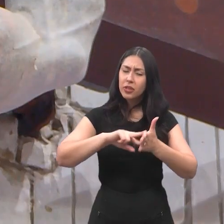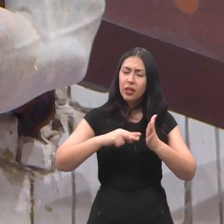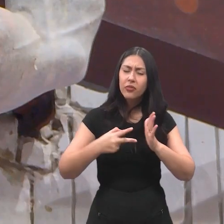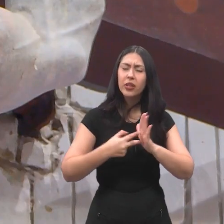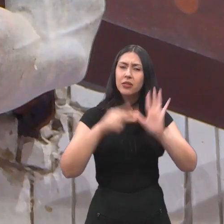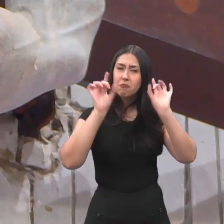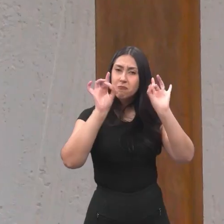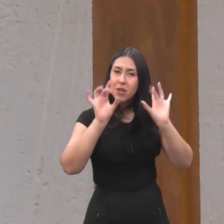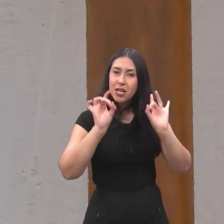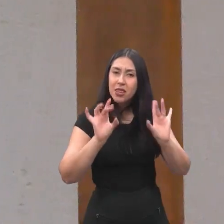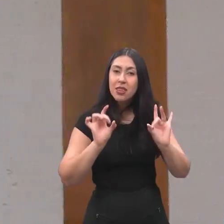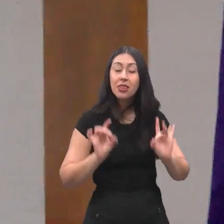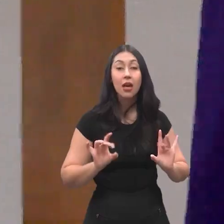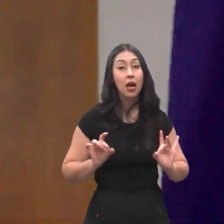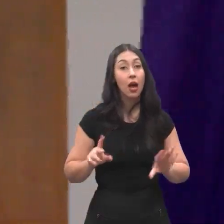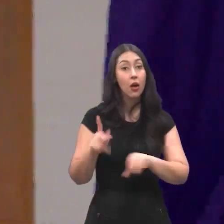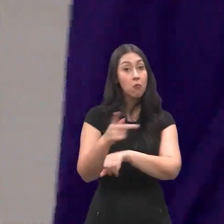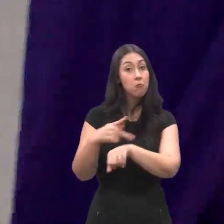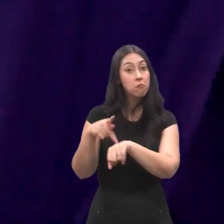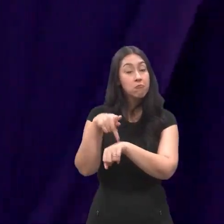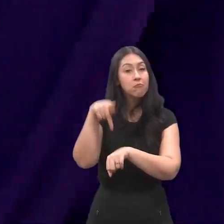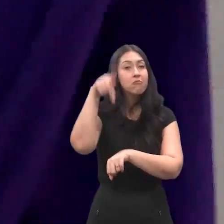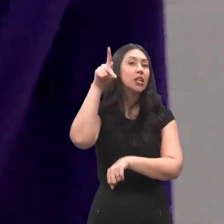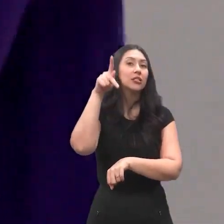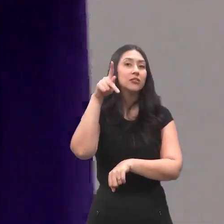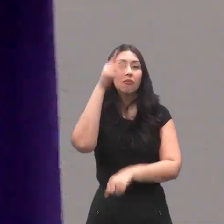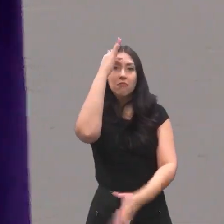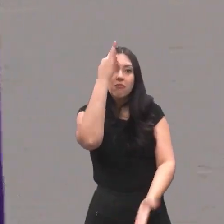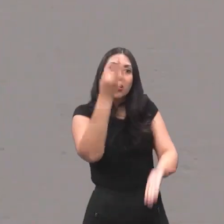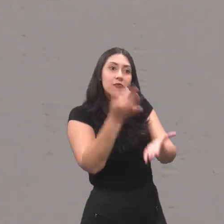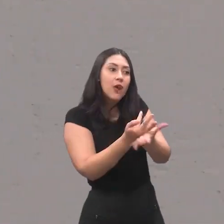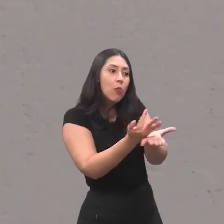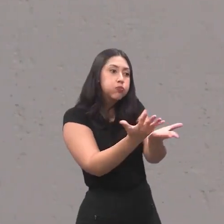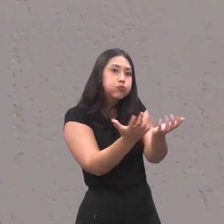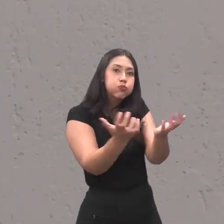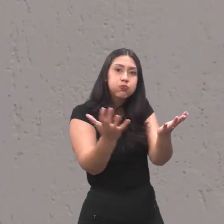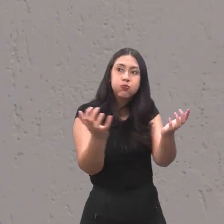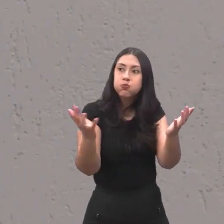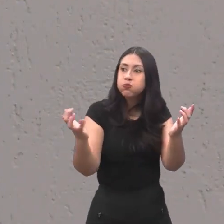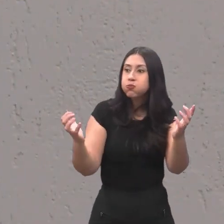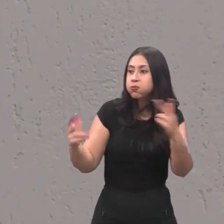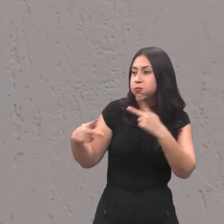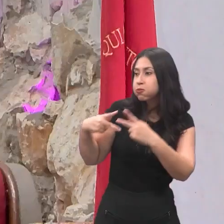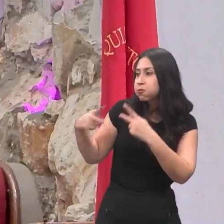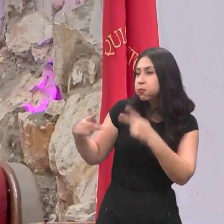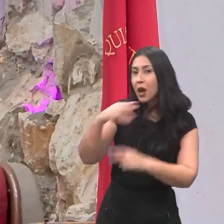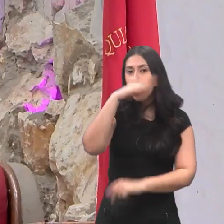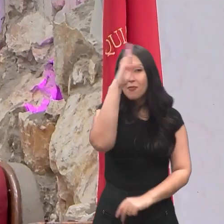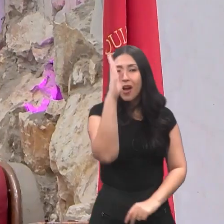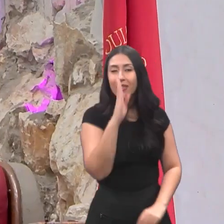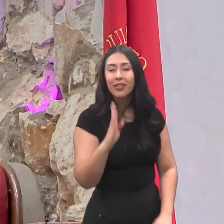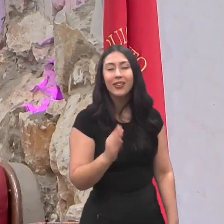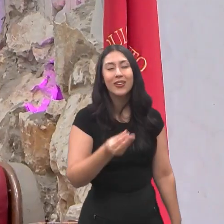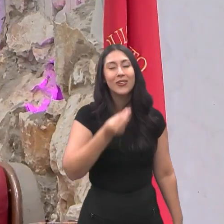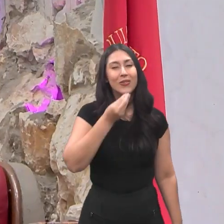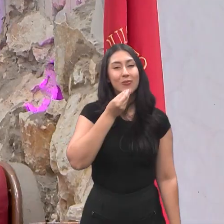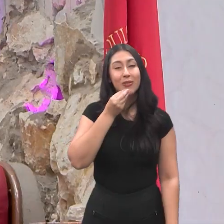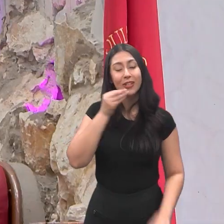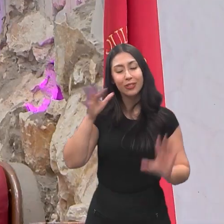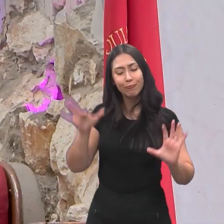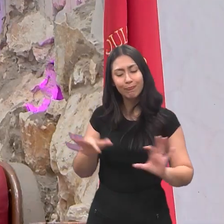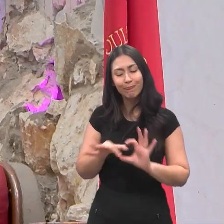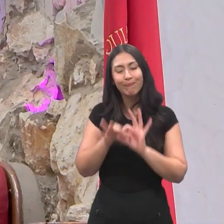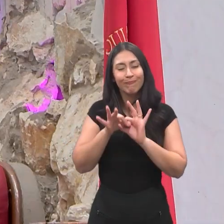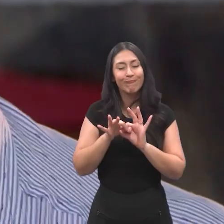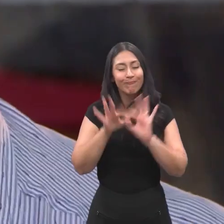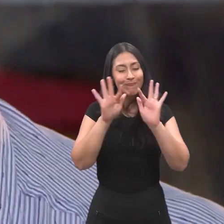tanta simbologia, a celebração da Páscoa para a fé de milhares de joseenses e brasileiros é sempre oportunidade